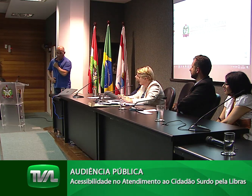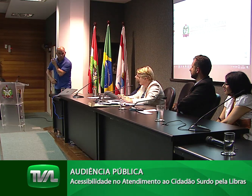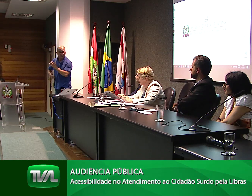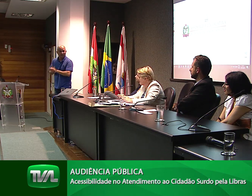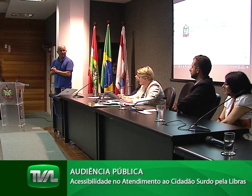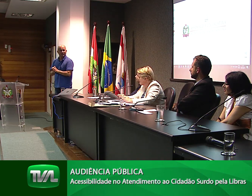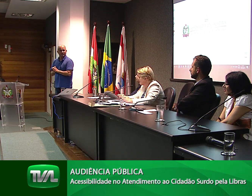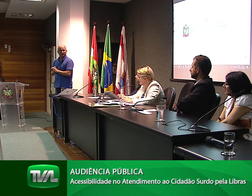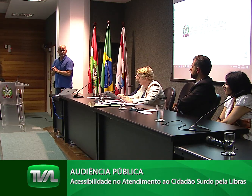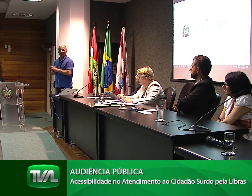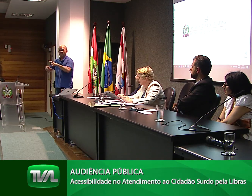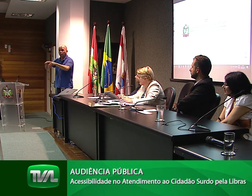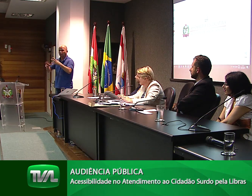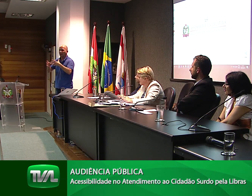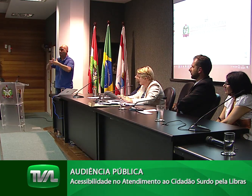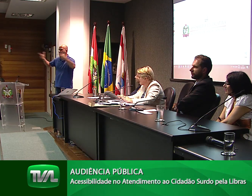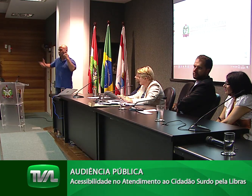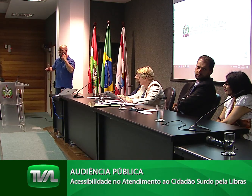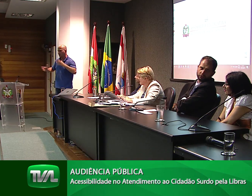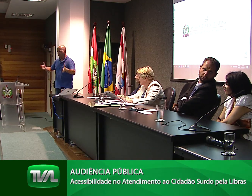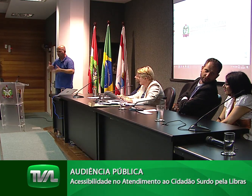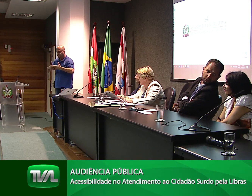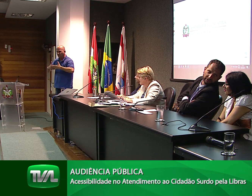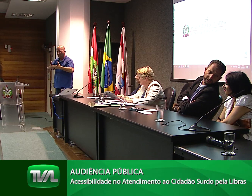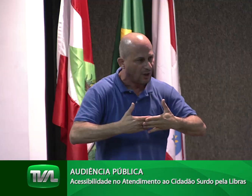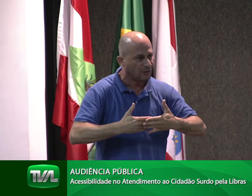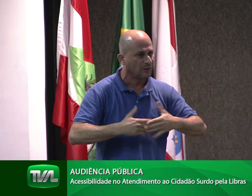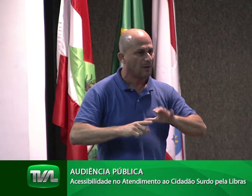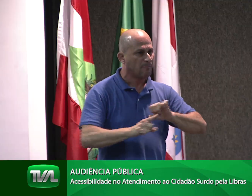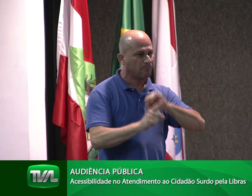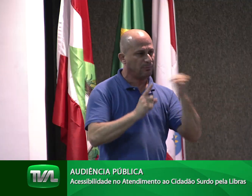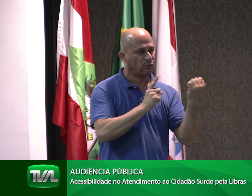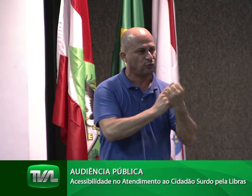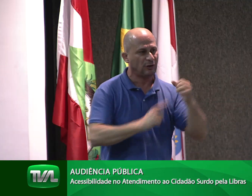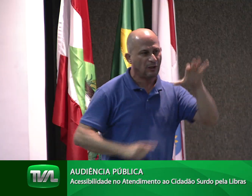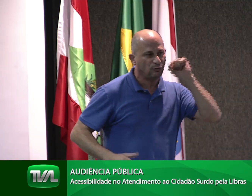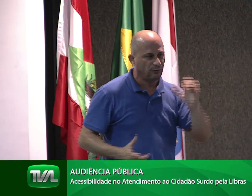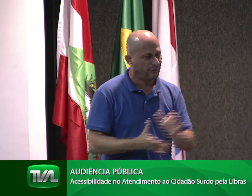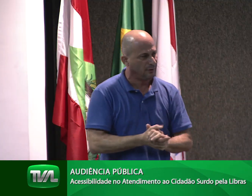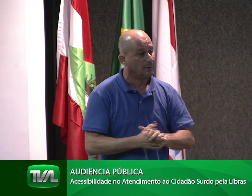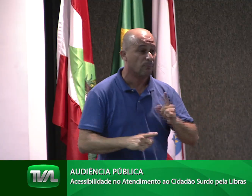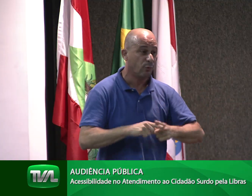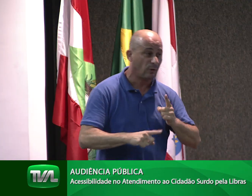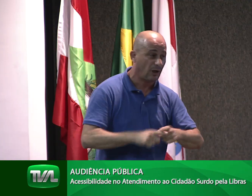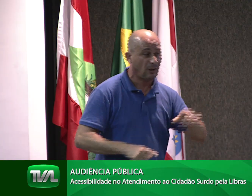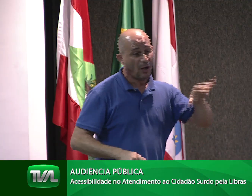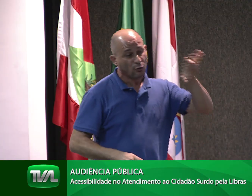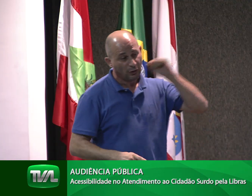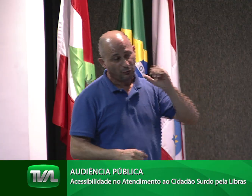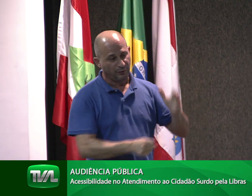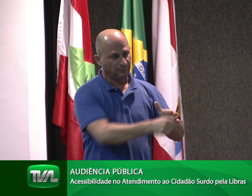muito triste, e dá muita raiva, porque a maioria dos surdos tem as portas fechadas.